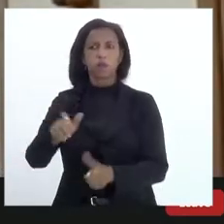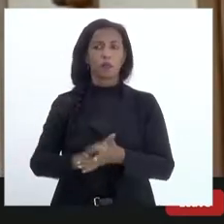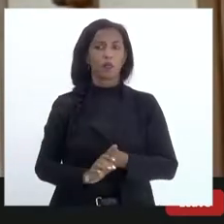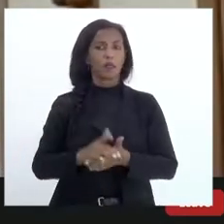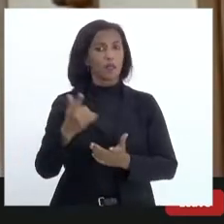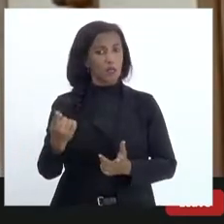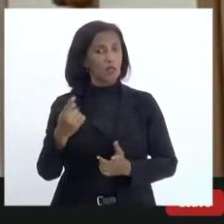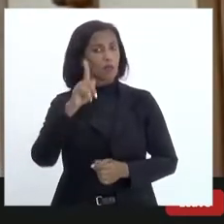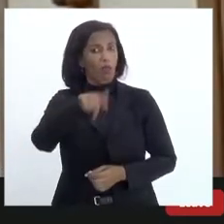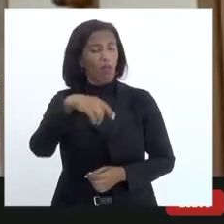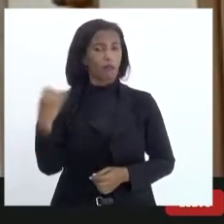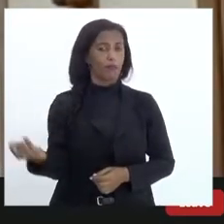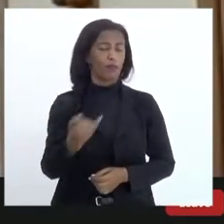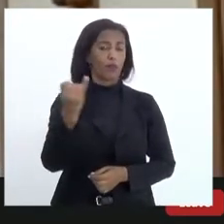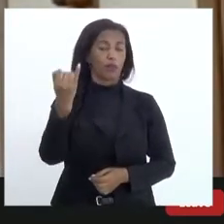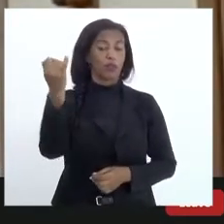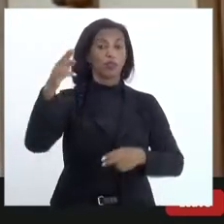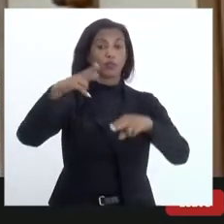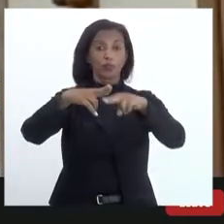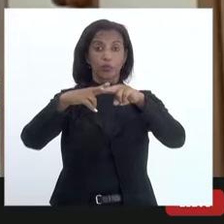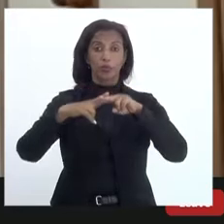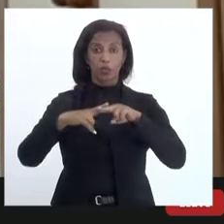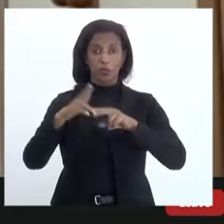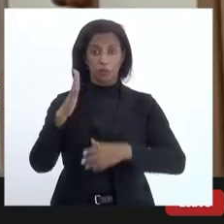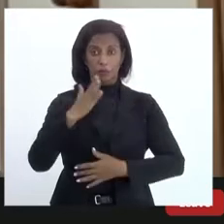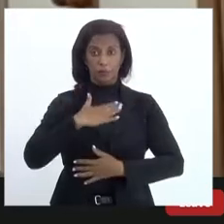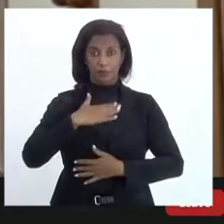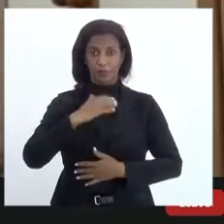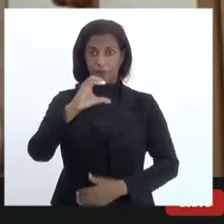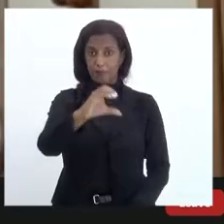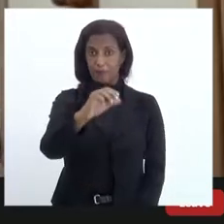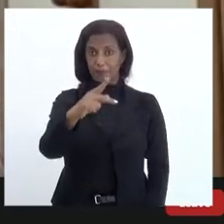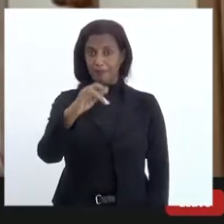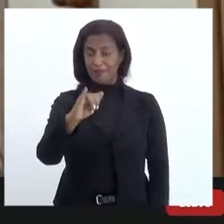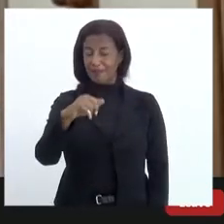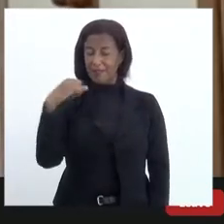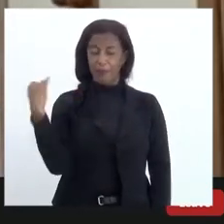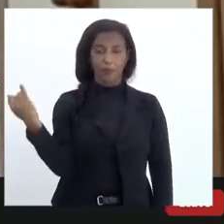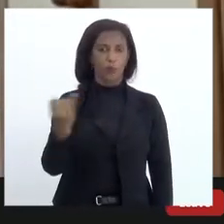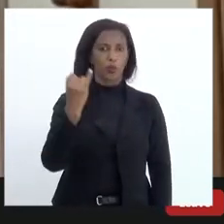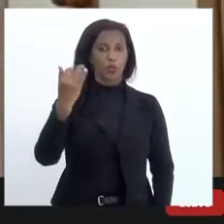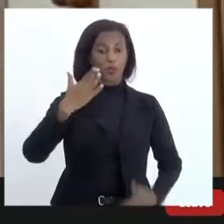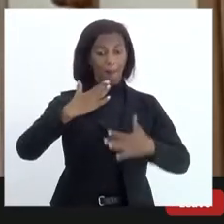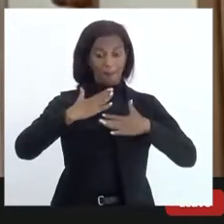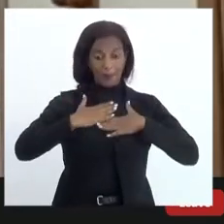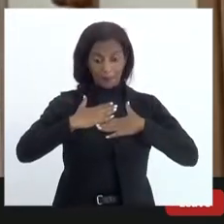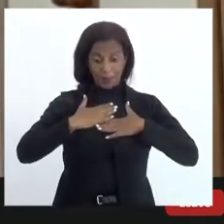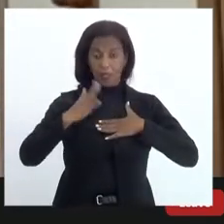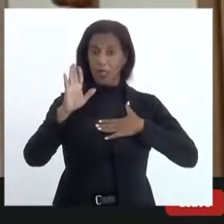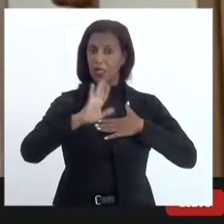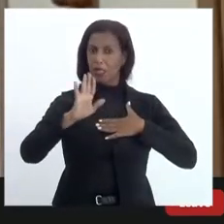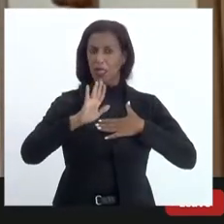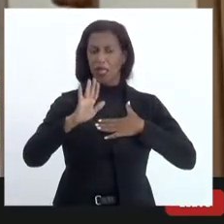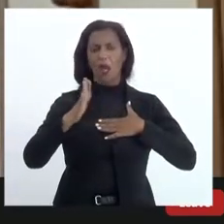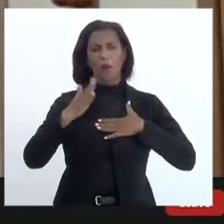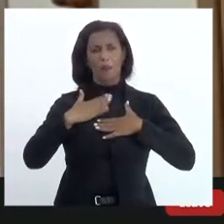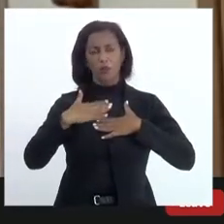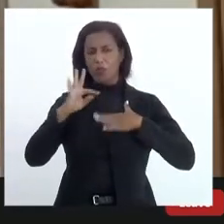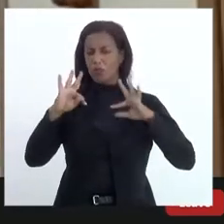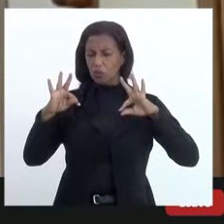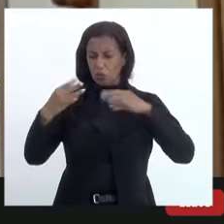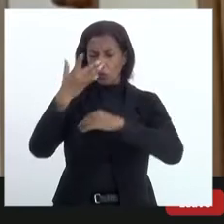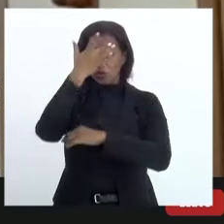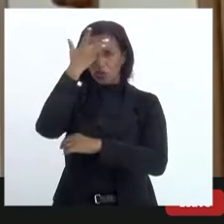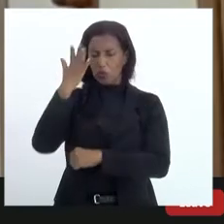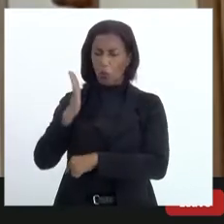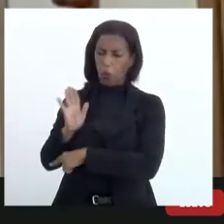isso é algo importante. Então, por isso que, assim, para mim, essa CPI é muito importante, não só para mim, mas para meus assistidos e assistidas